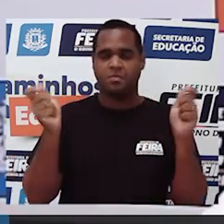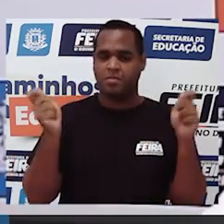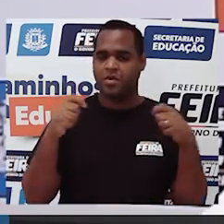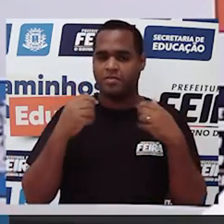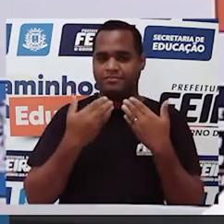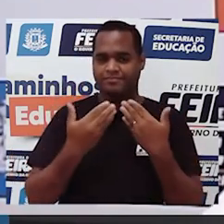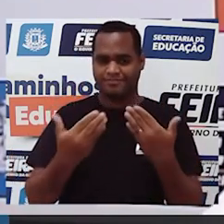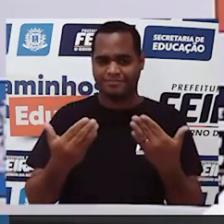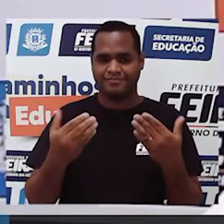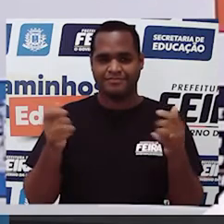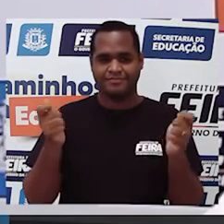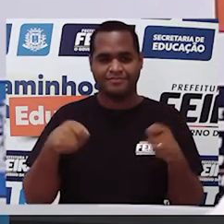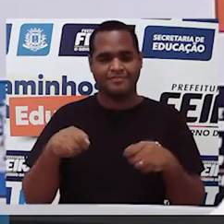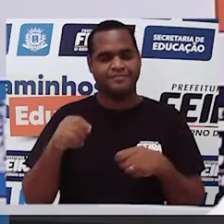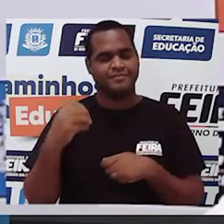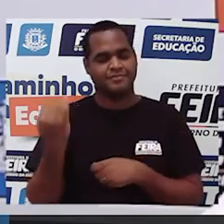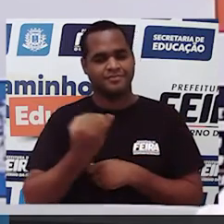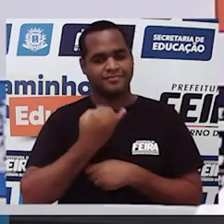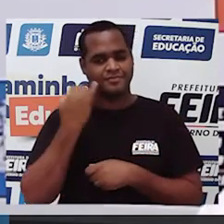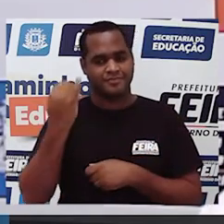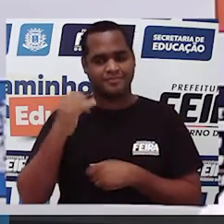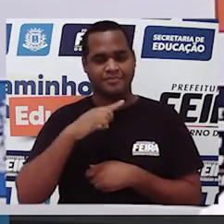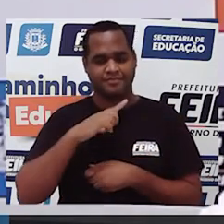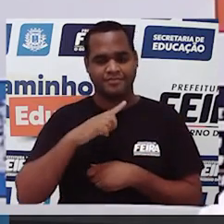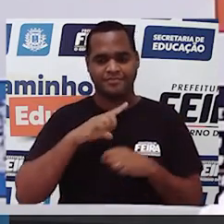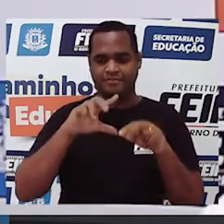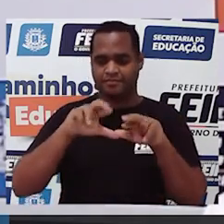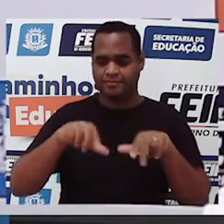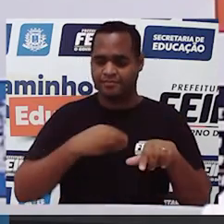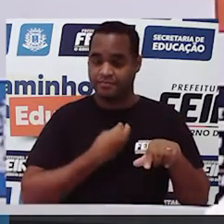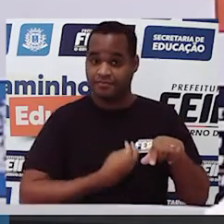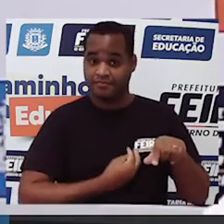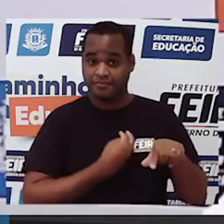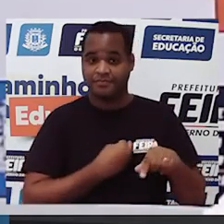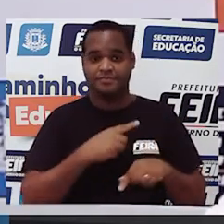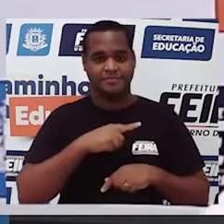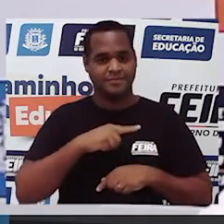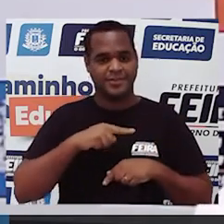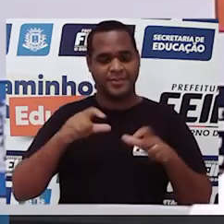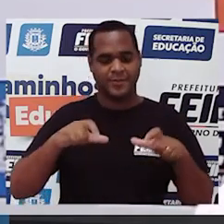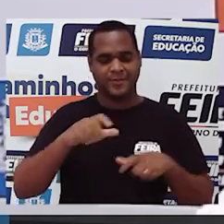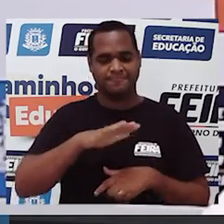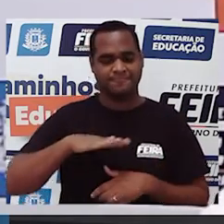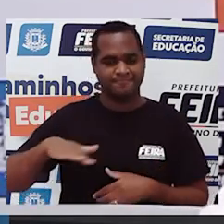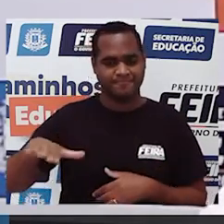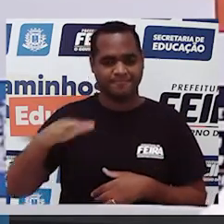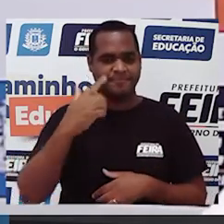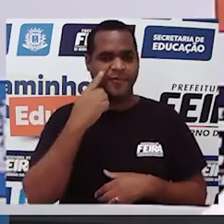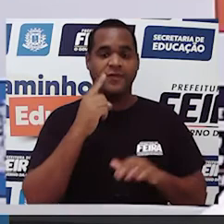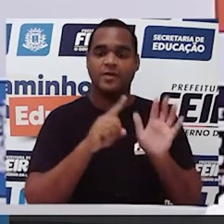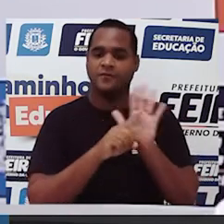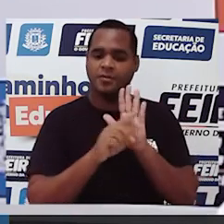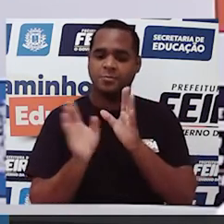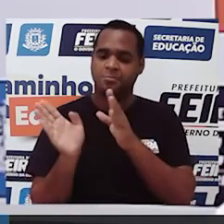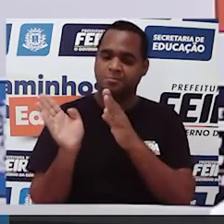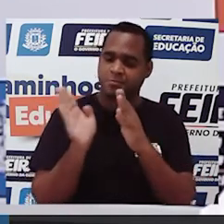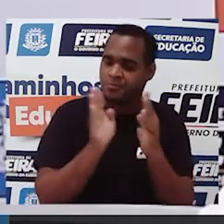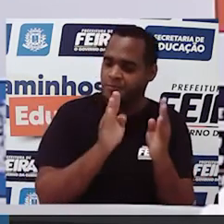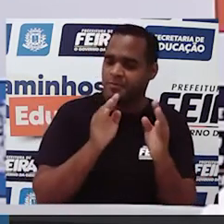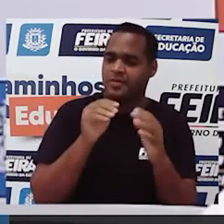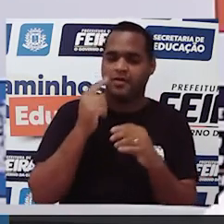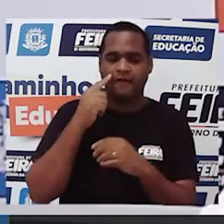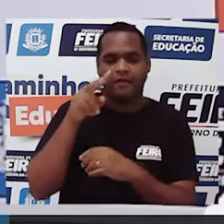relação à preservação do ambiente. E você pode encontrar, de repente, um vídeo, em um material que você vai ler,